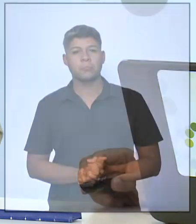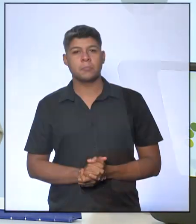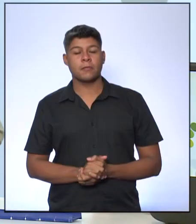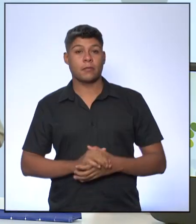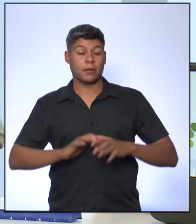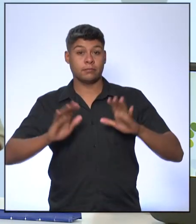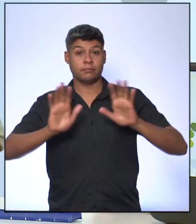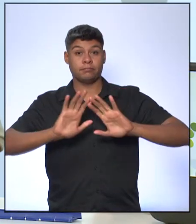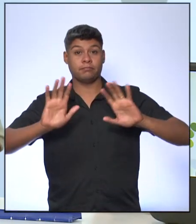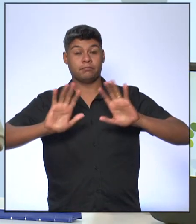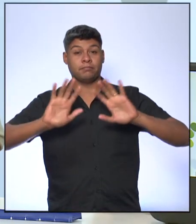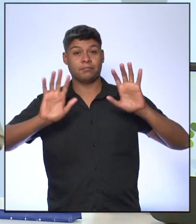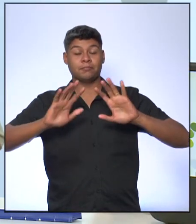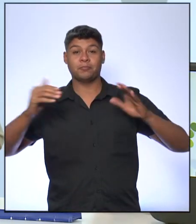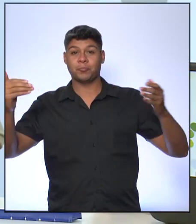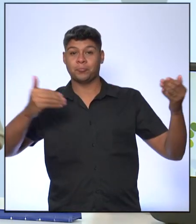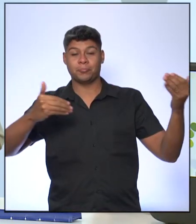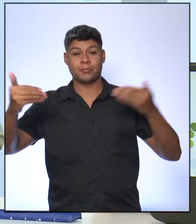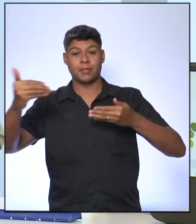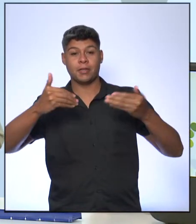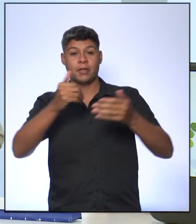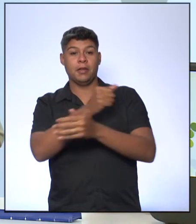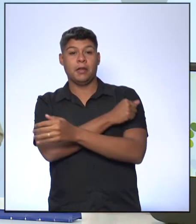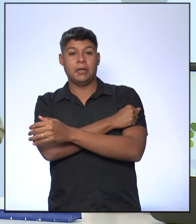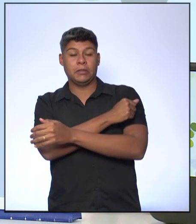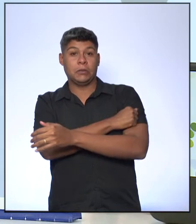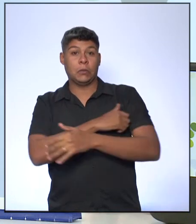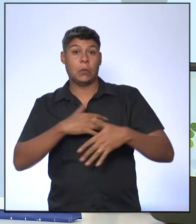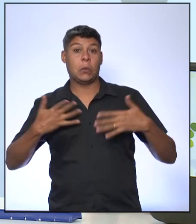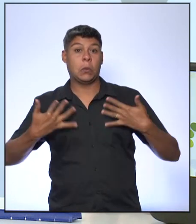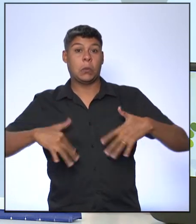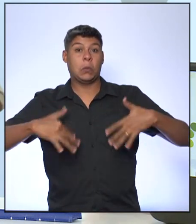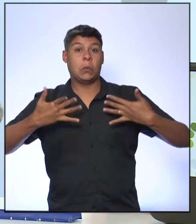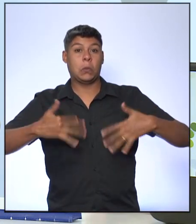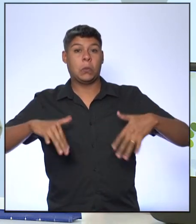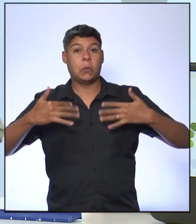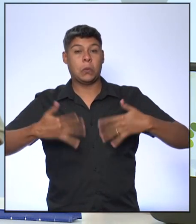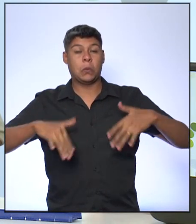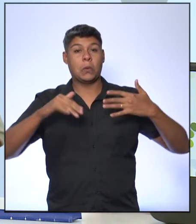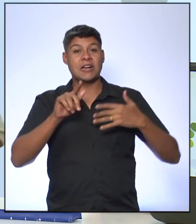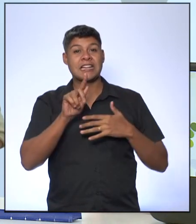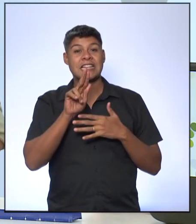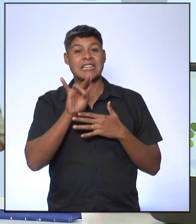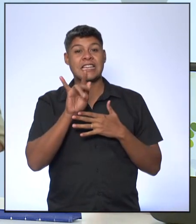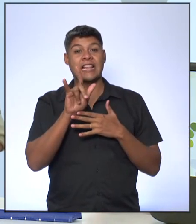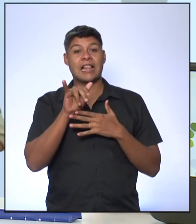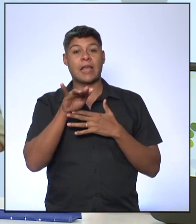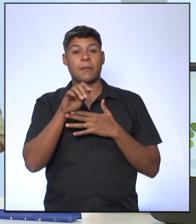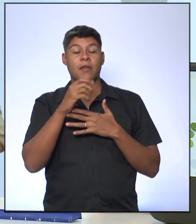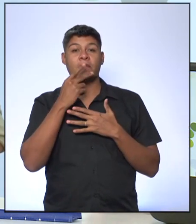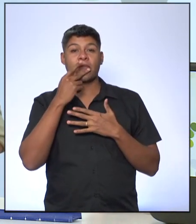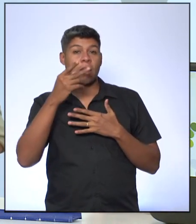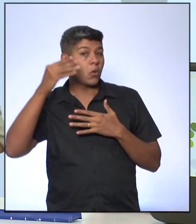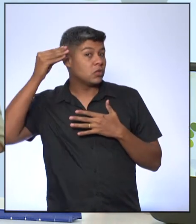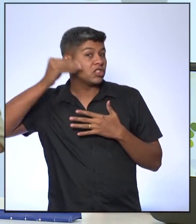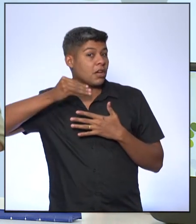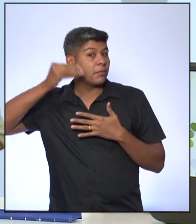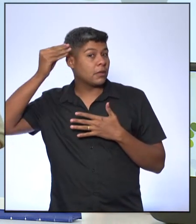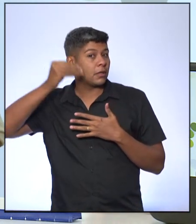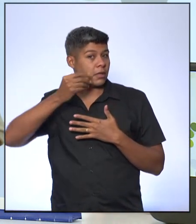Ó, Fábio, participação aqui dos alunos, hein? Ó, por exemplo aqui, o Guilherme falou a chapinha, né? 110